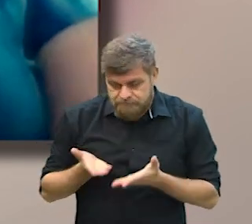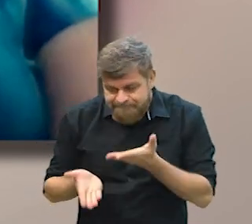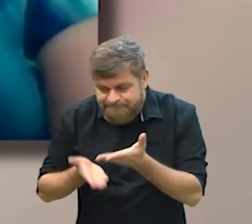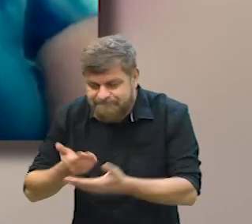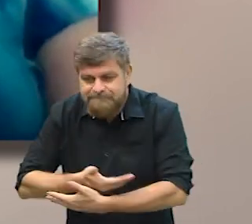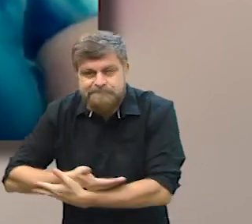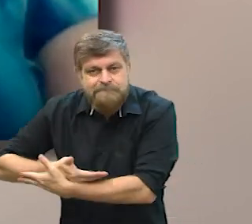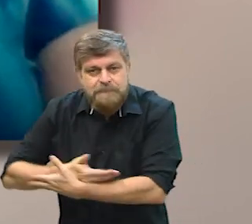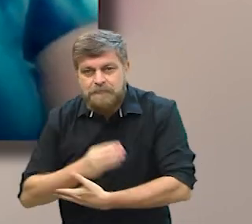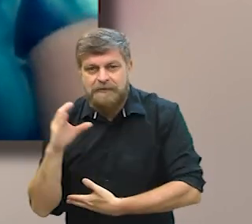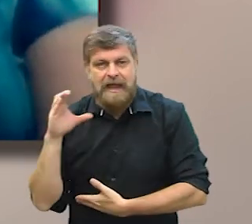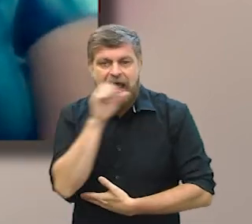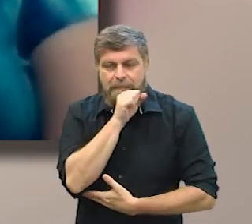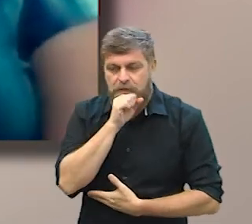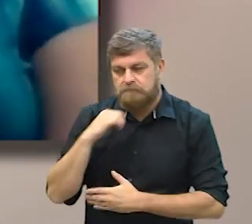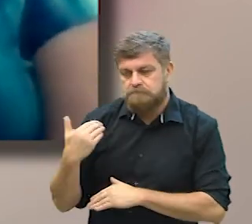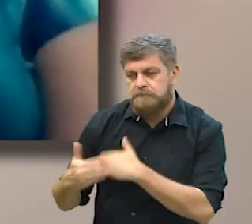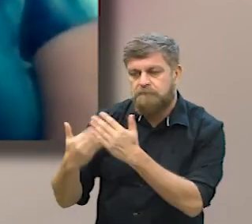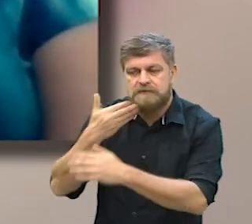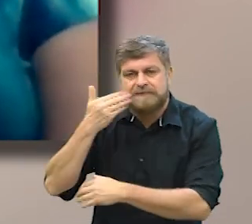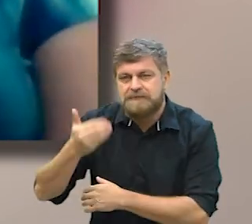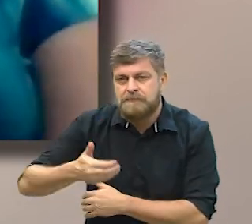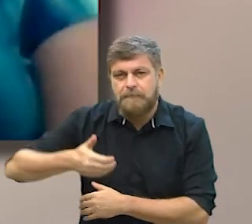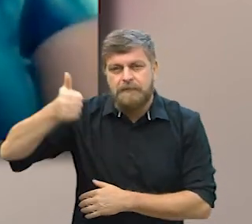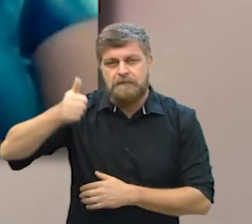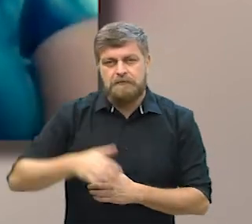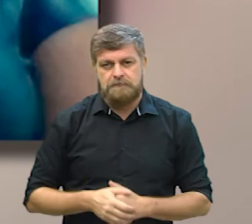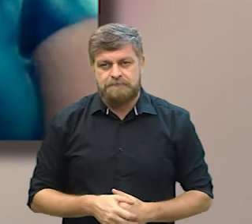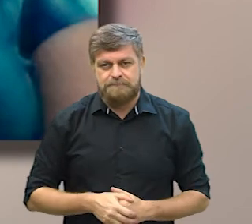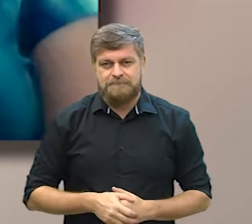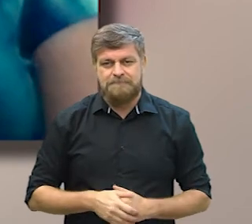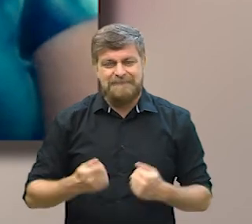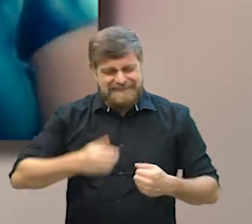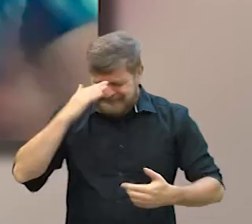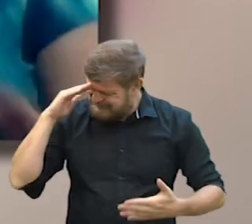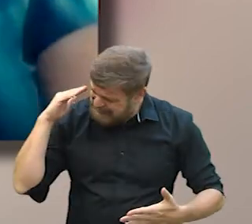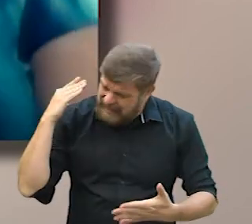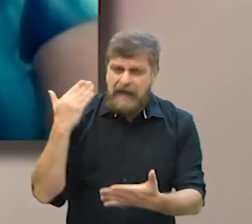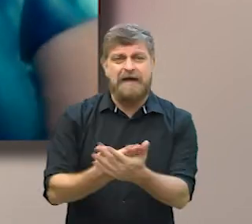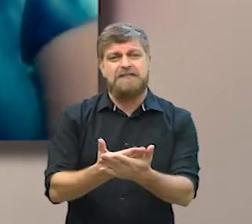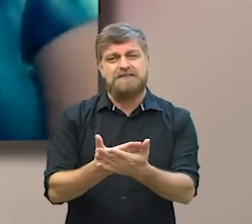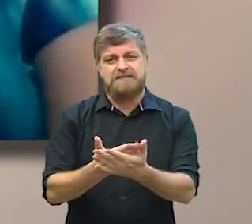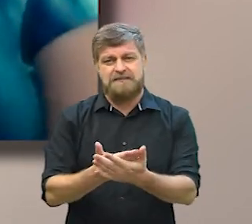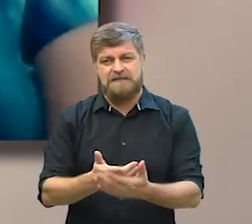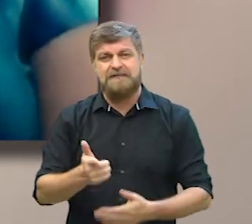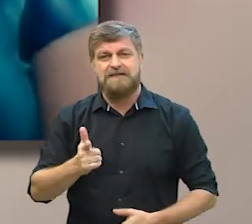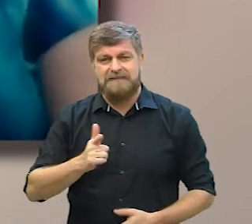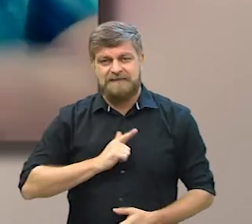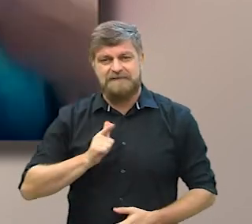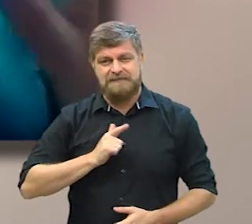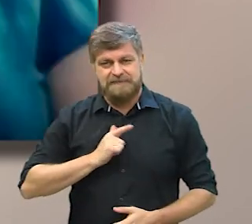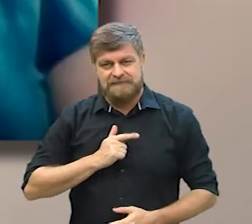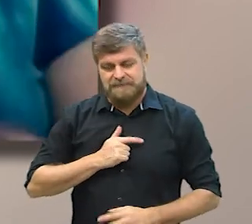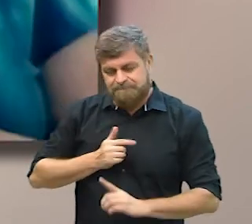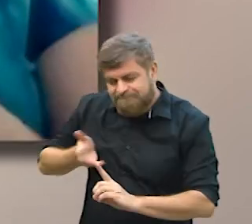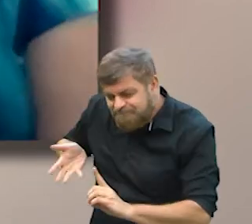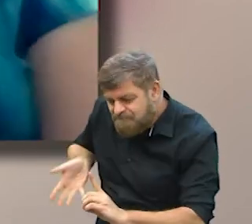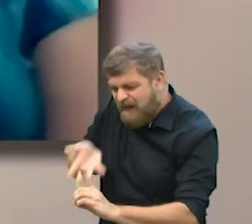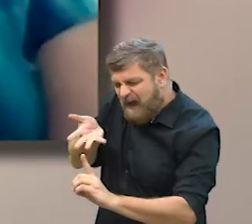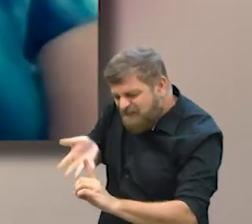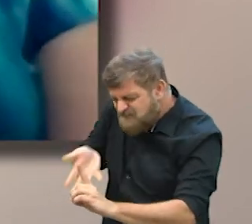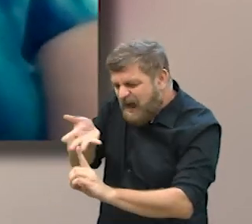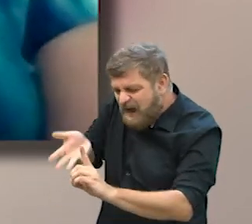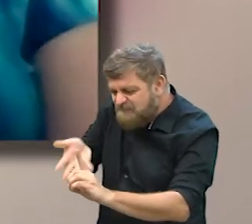bom que a gente comece precocemente para ter uma evolução melhor. E acreditarem, né, Viviane?